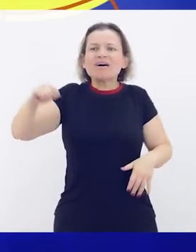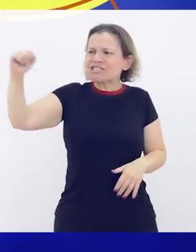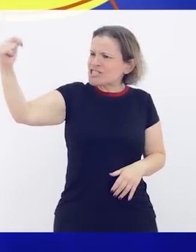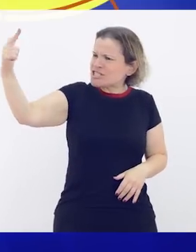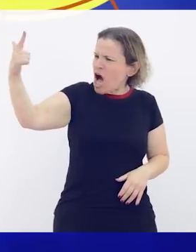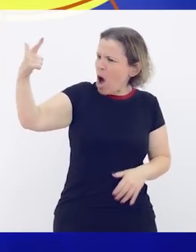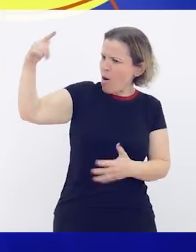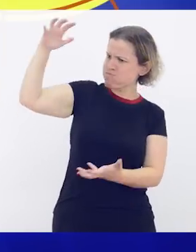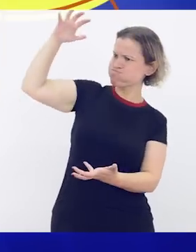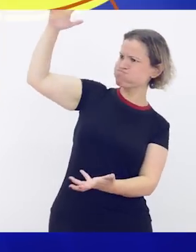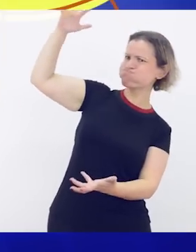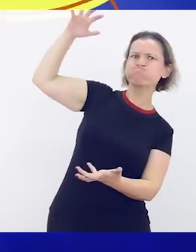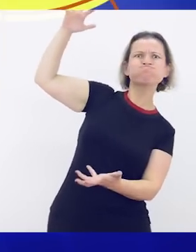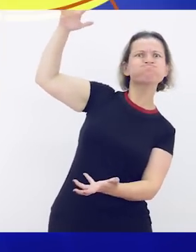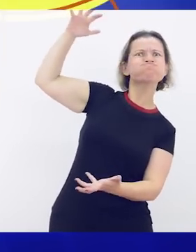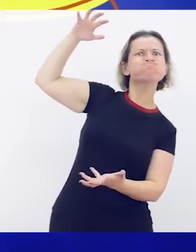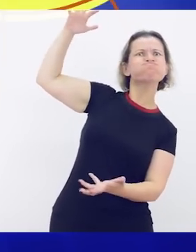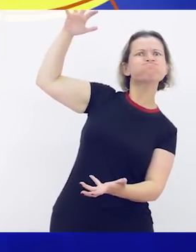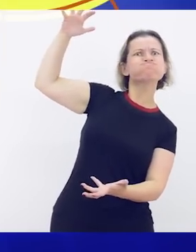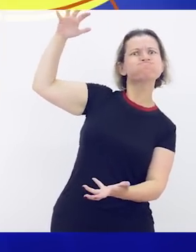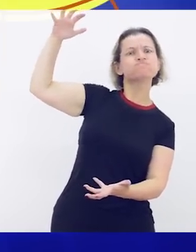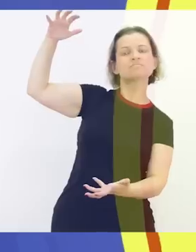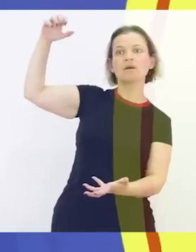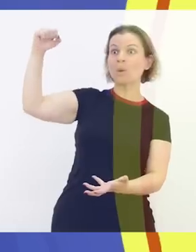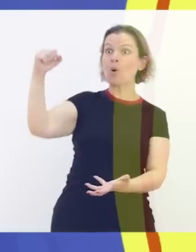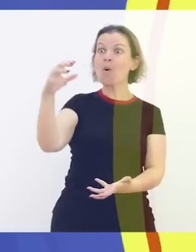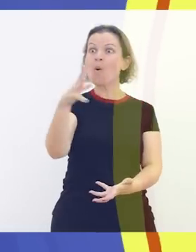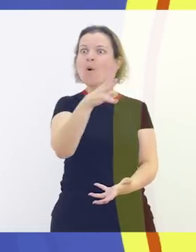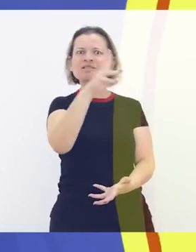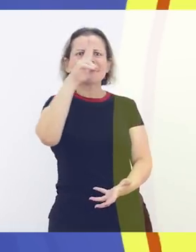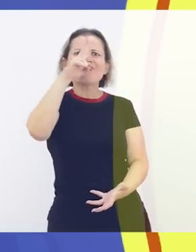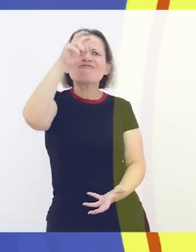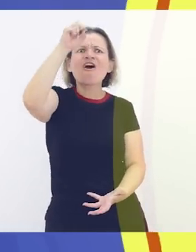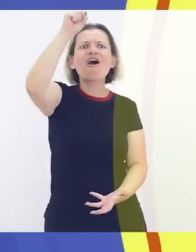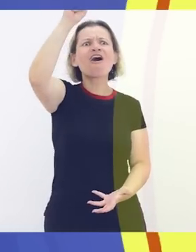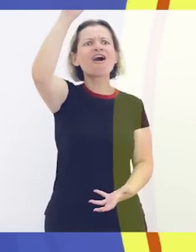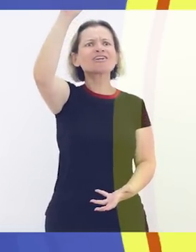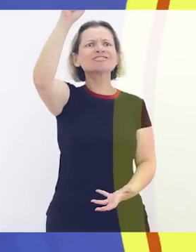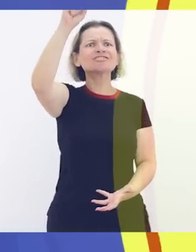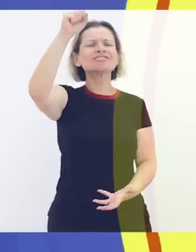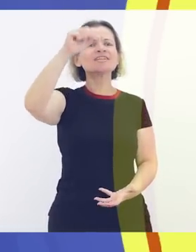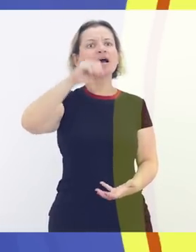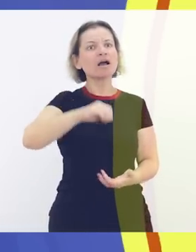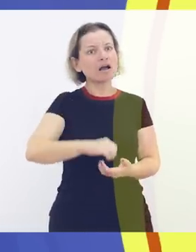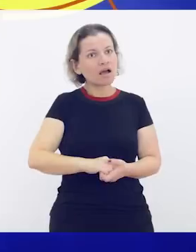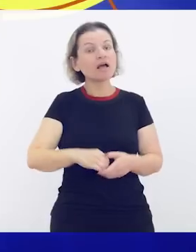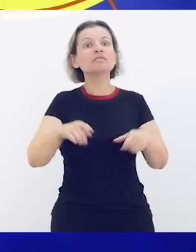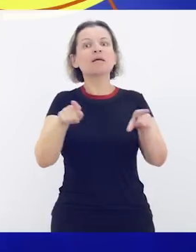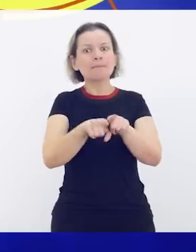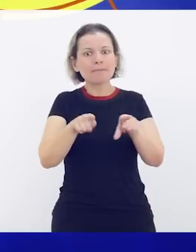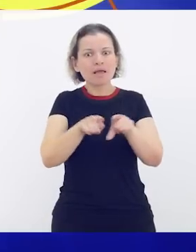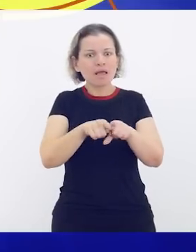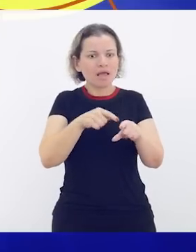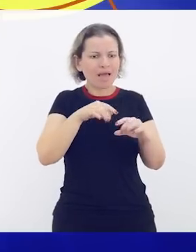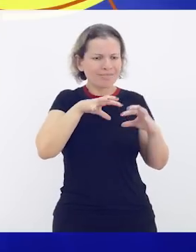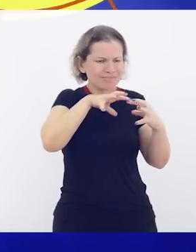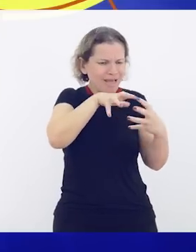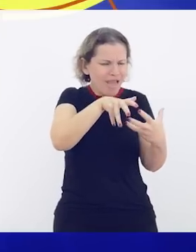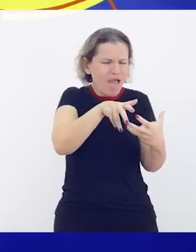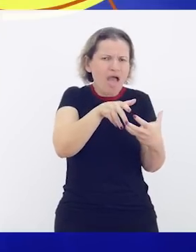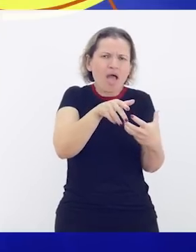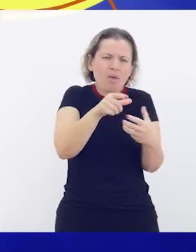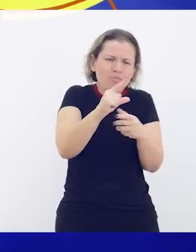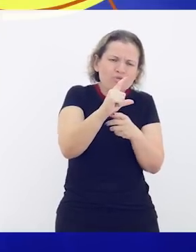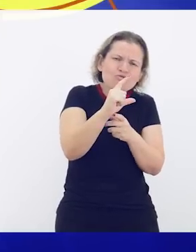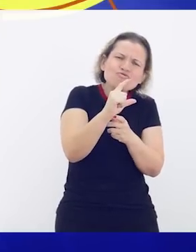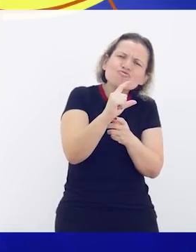Uau! O sol é o maior grandão, né? E a luz dele é tão forte. Perto dele, a